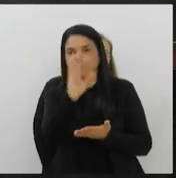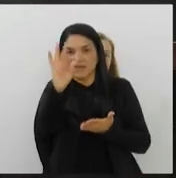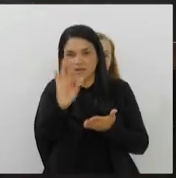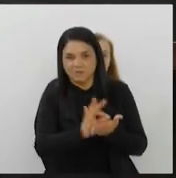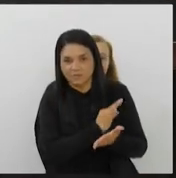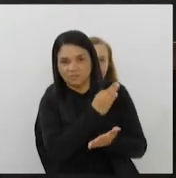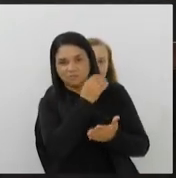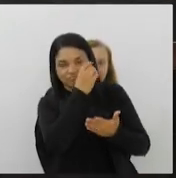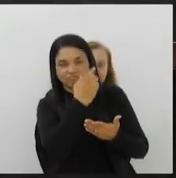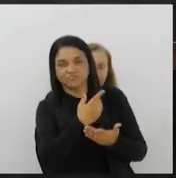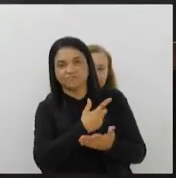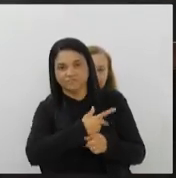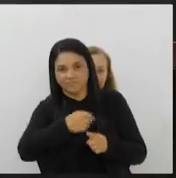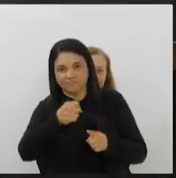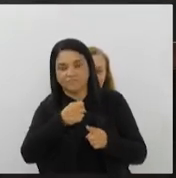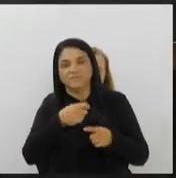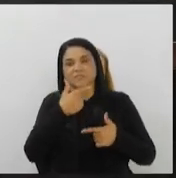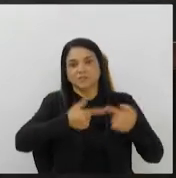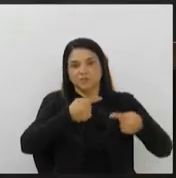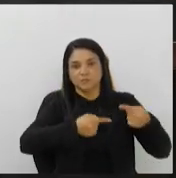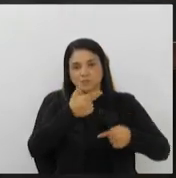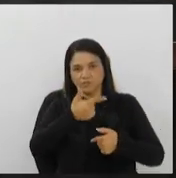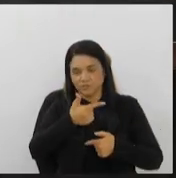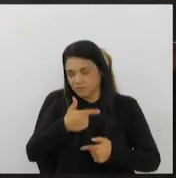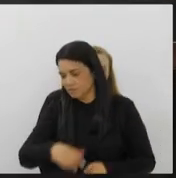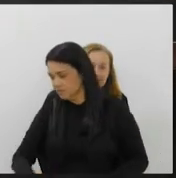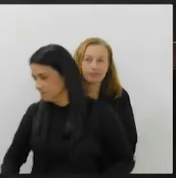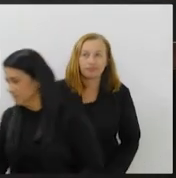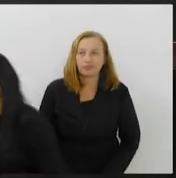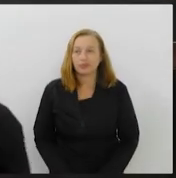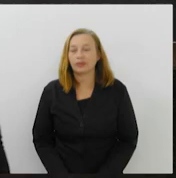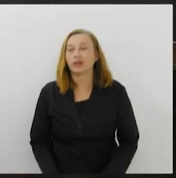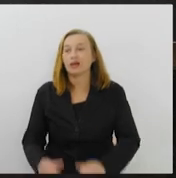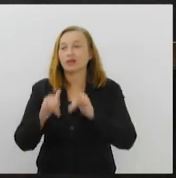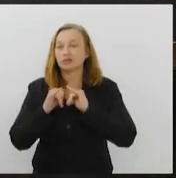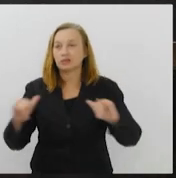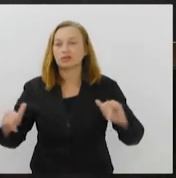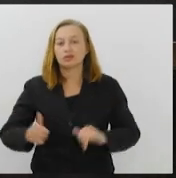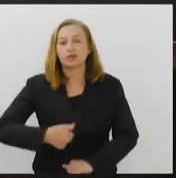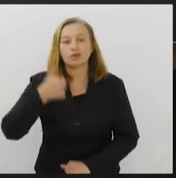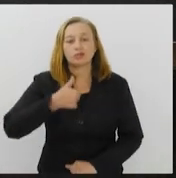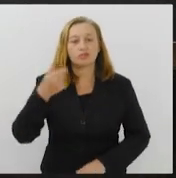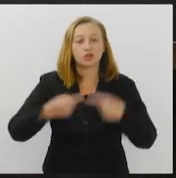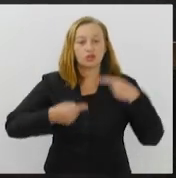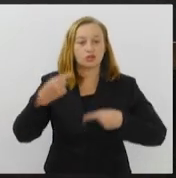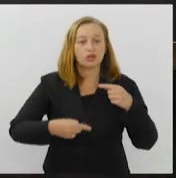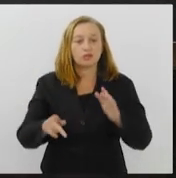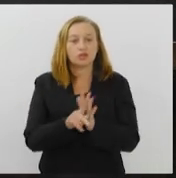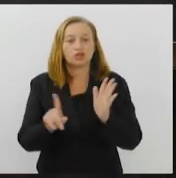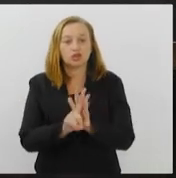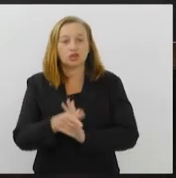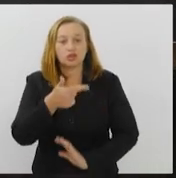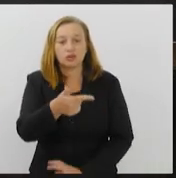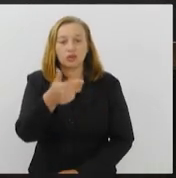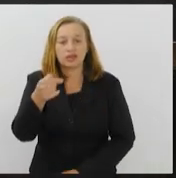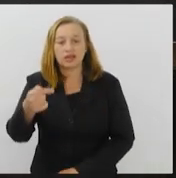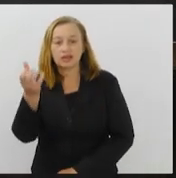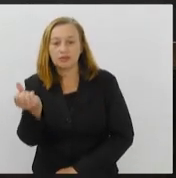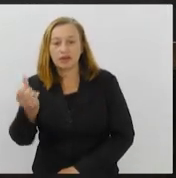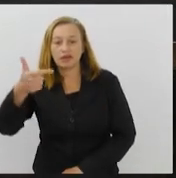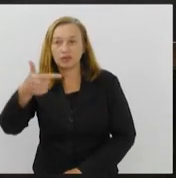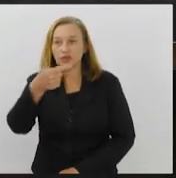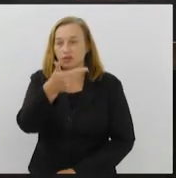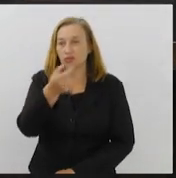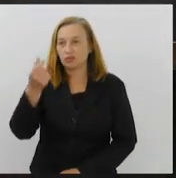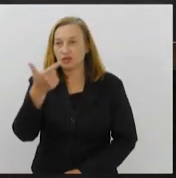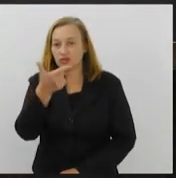Aprovado. Vai a redação do vencido para a segunda discussão. Anuncio, em primeira discussão, projeto de lei número 2762